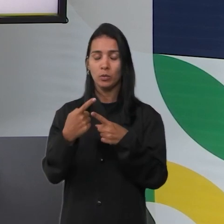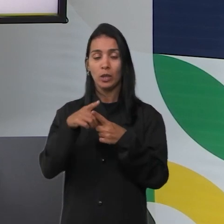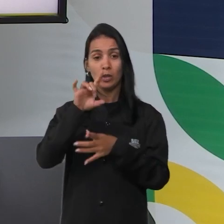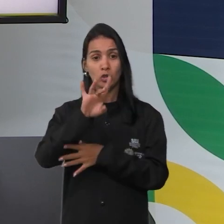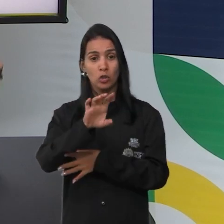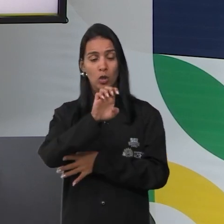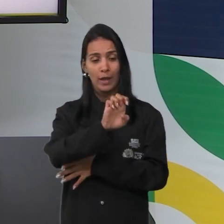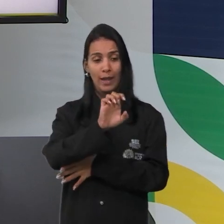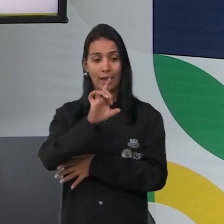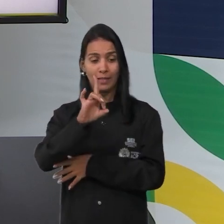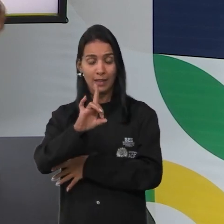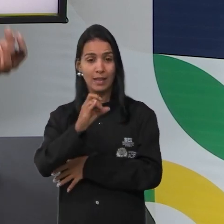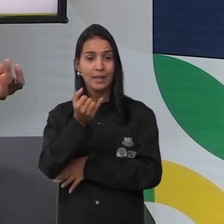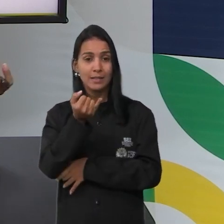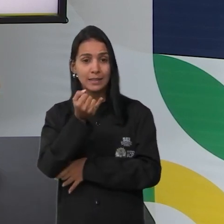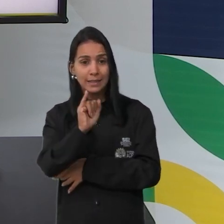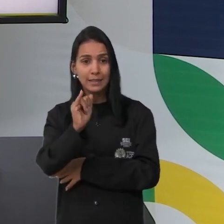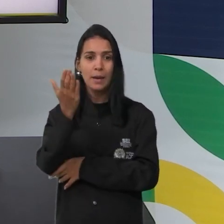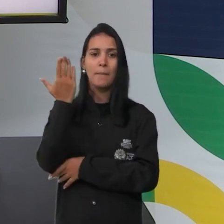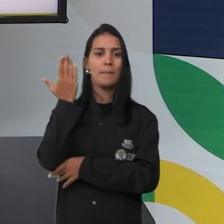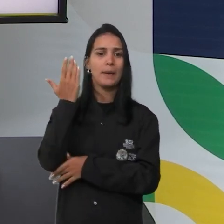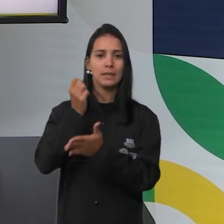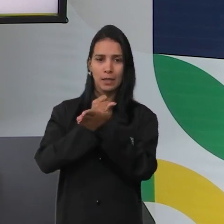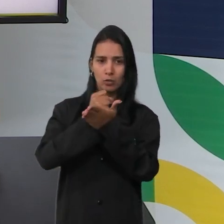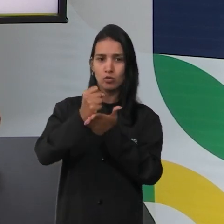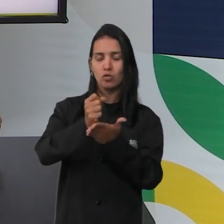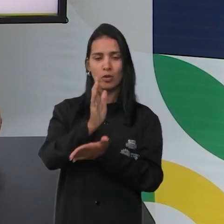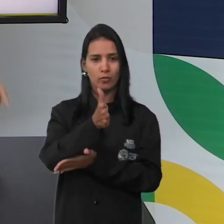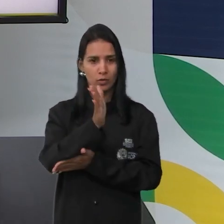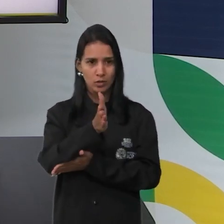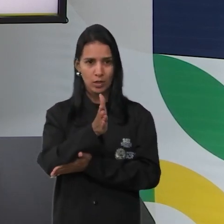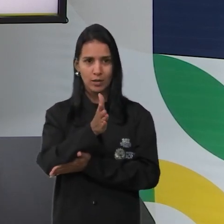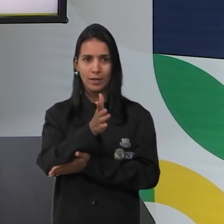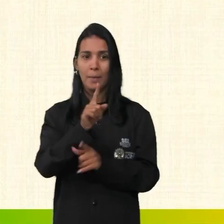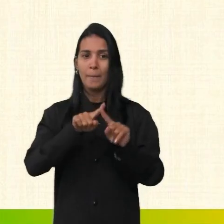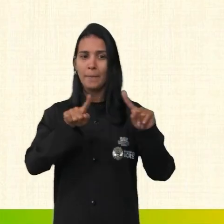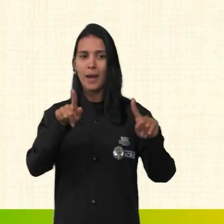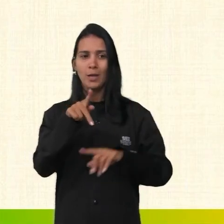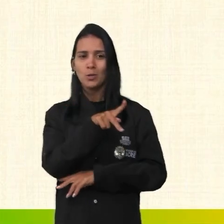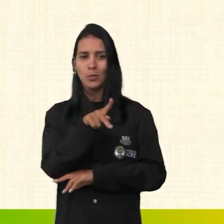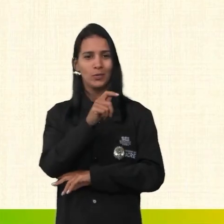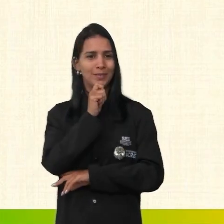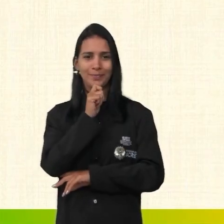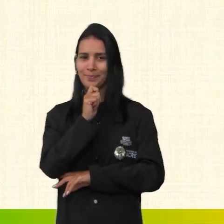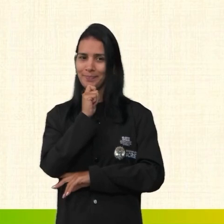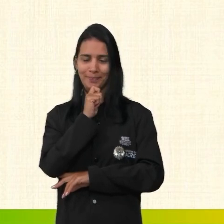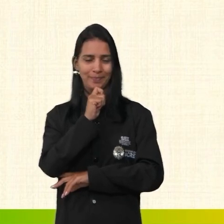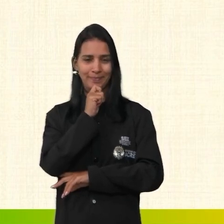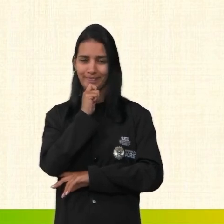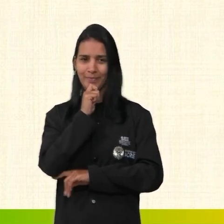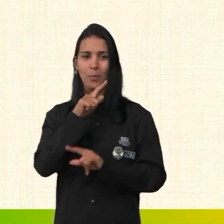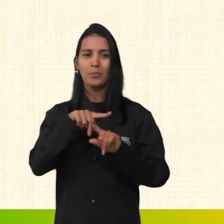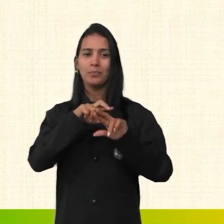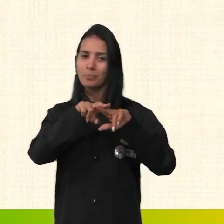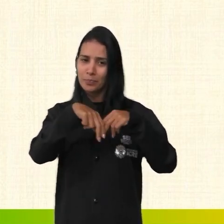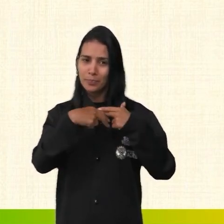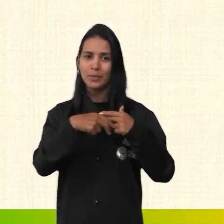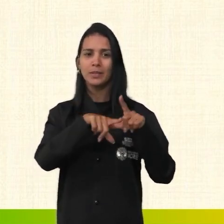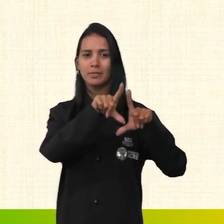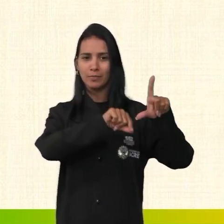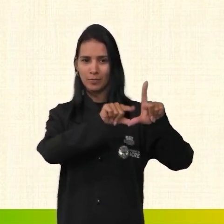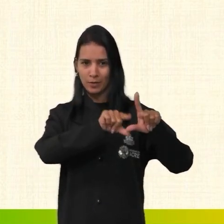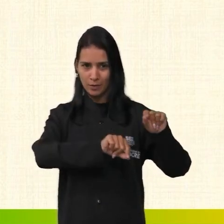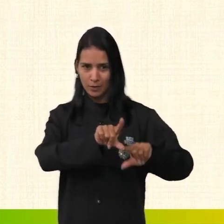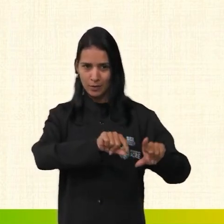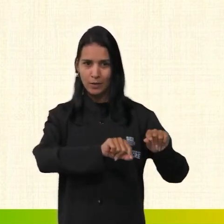caso, concluir uma frase no passado sim. Bem, é exatamente por isso que a letra E é o nosso